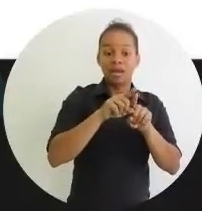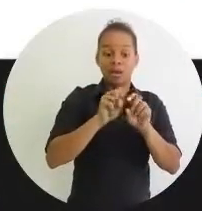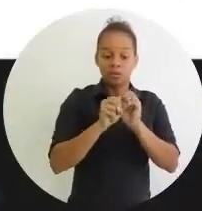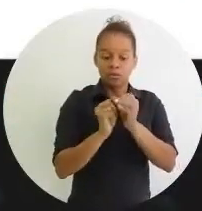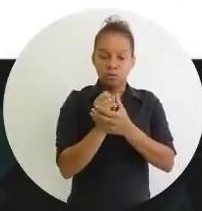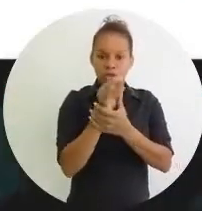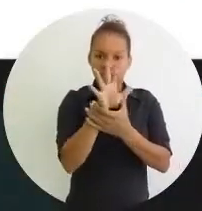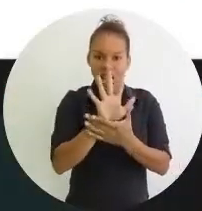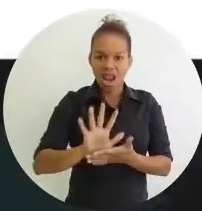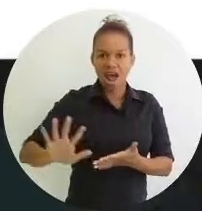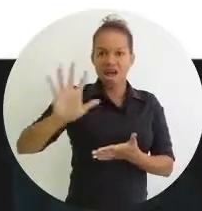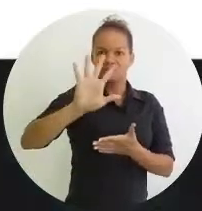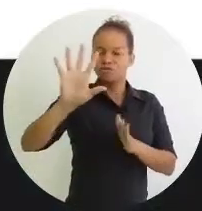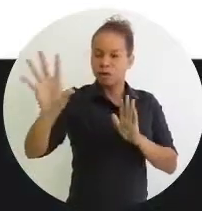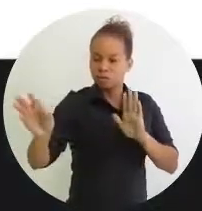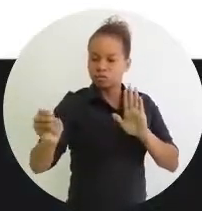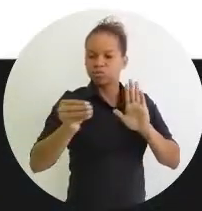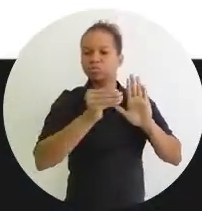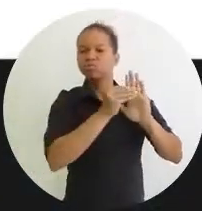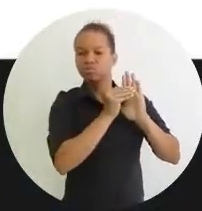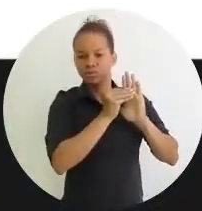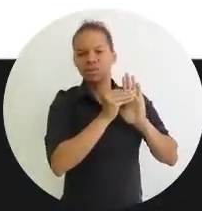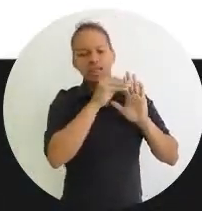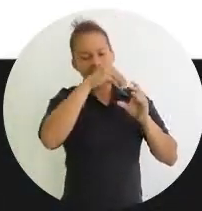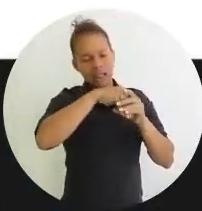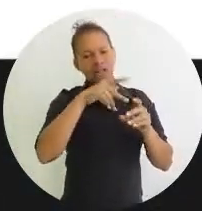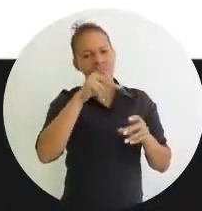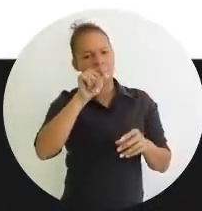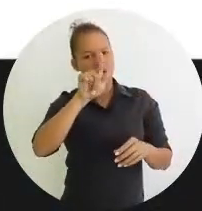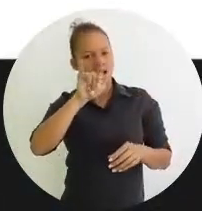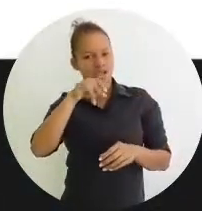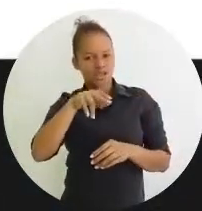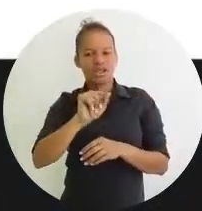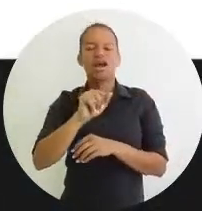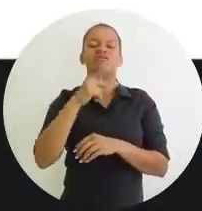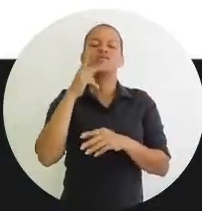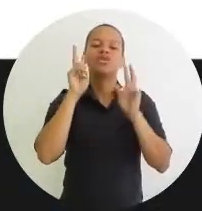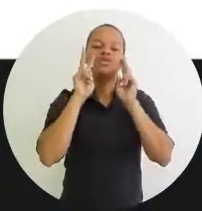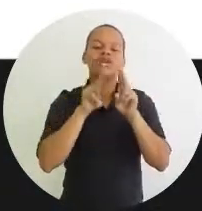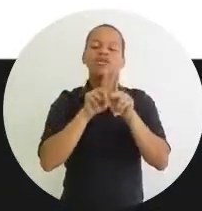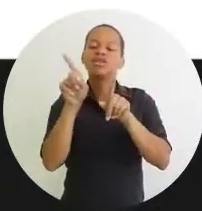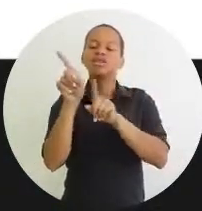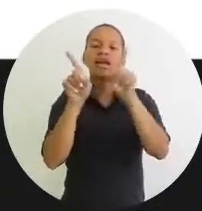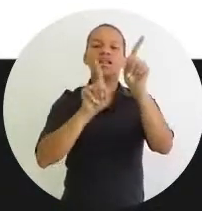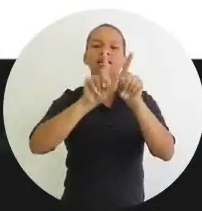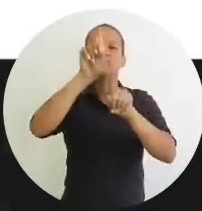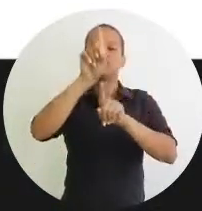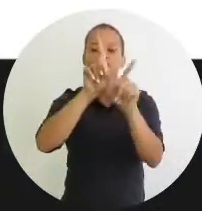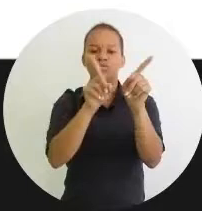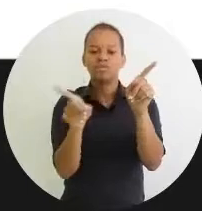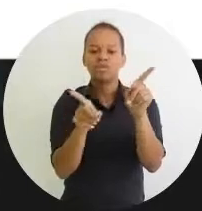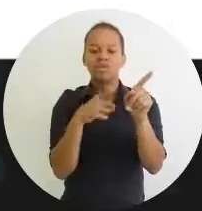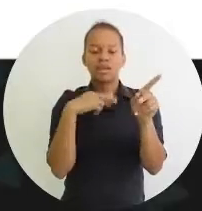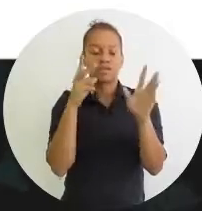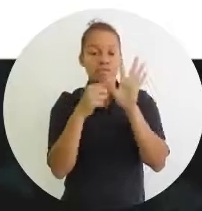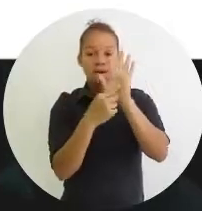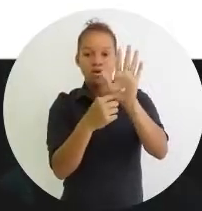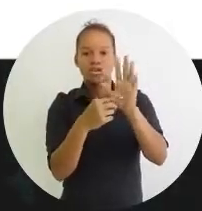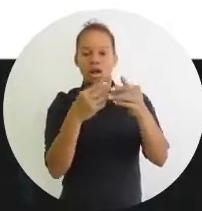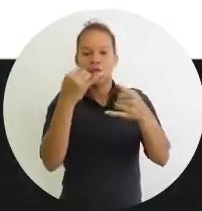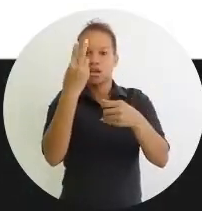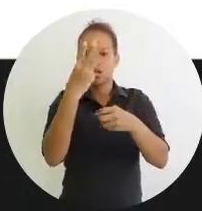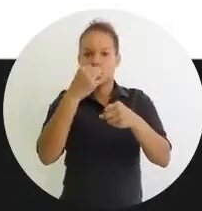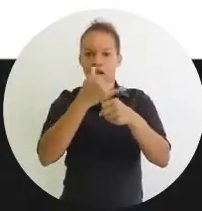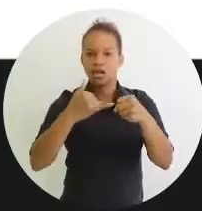slide aí, como anexar o framework em sua página, você vê umas setinhas que mostram 3 linhas. Uma